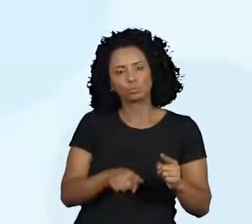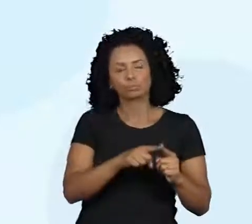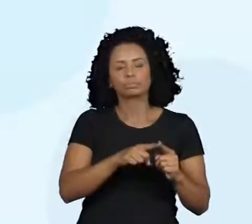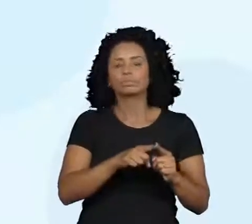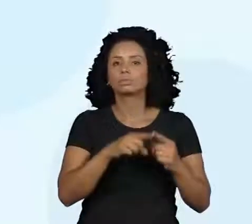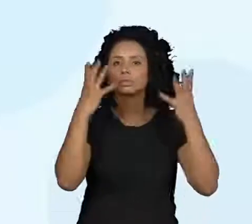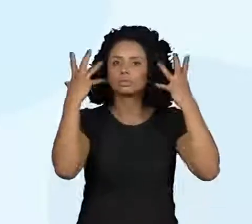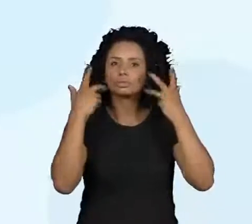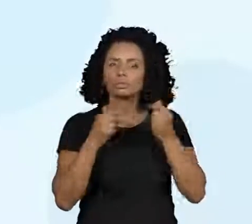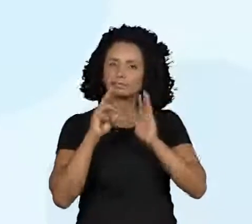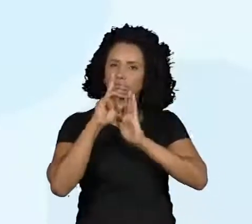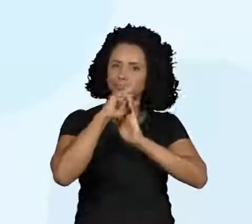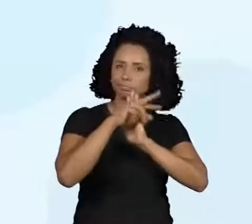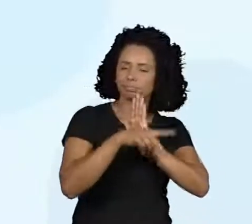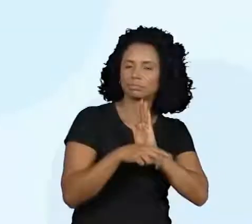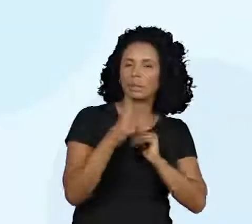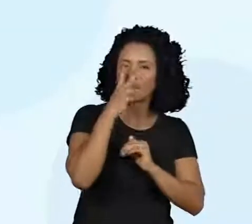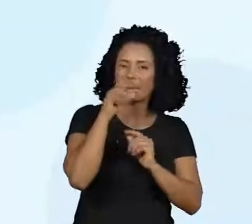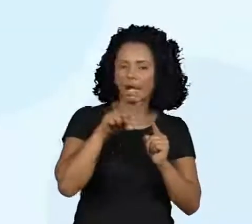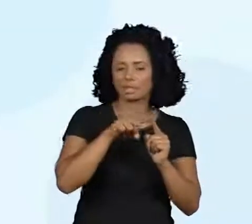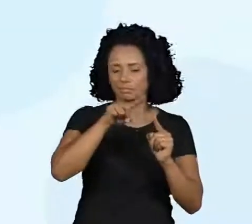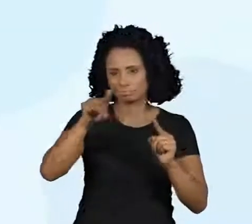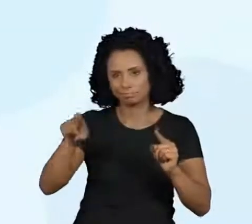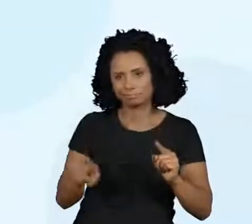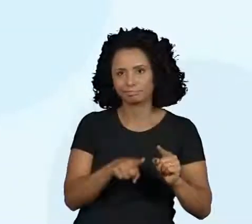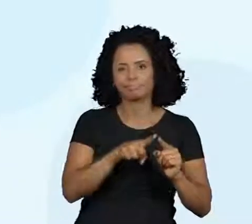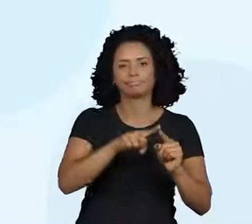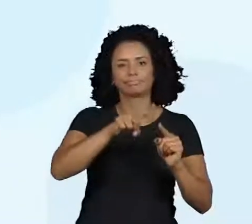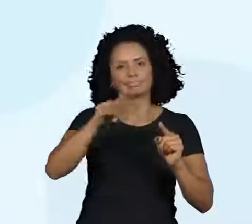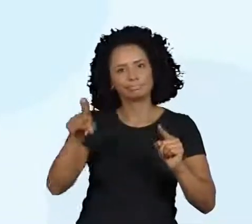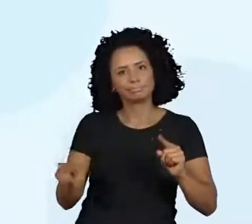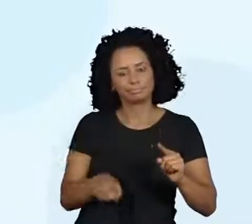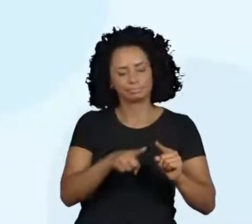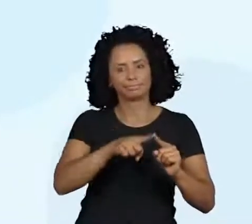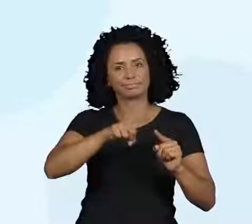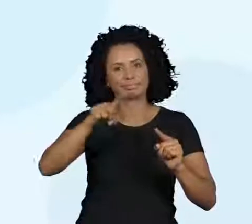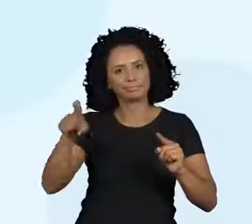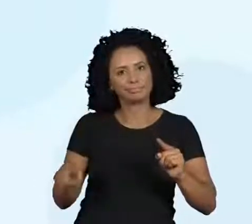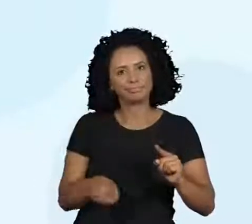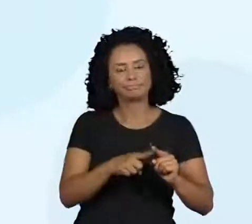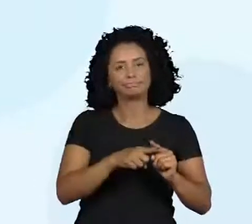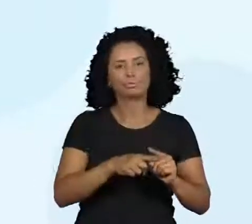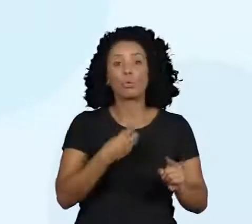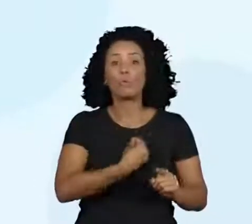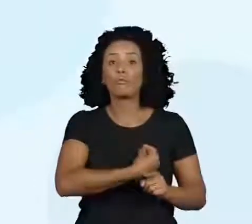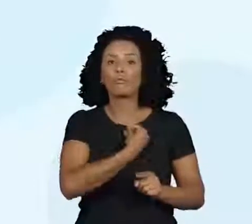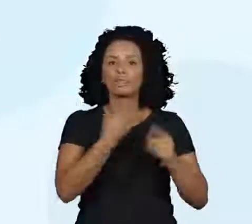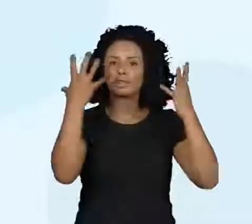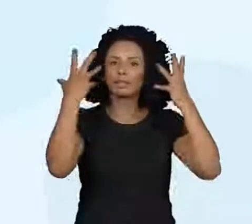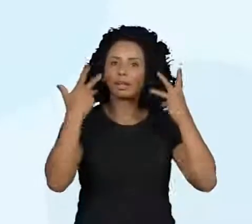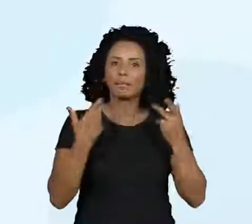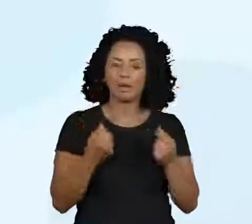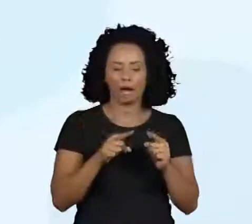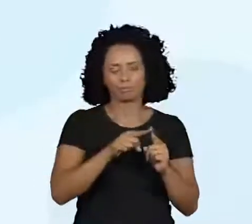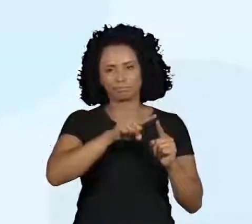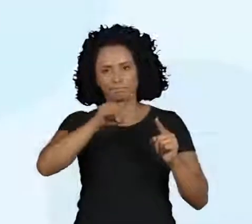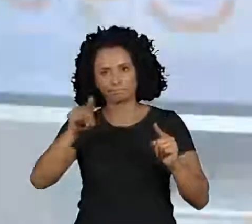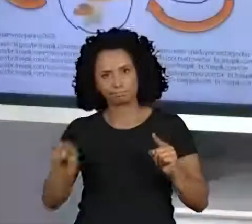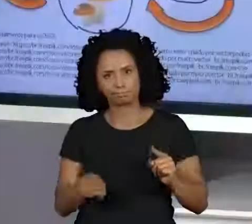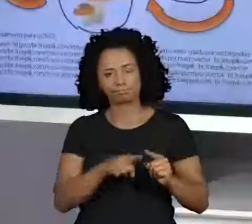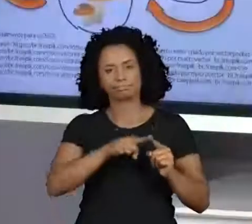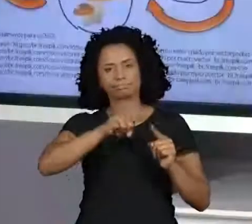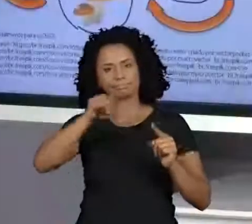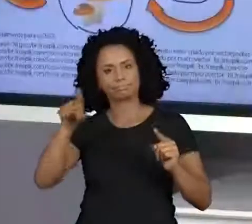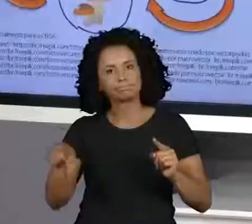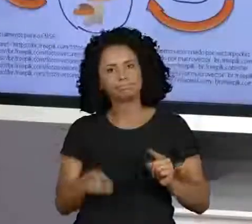famoso, um ciclo sem fim, o ciclo da vida. Para viver, o ser vivo precisa se